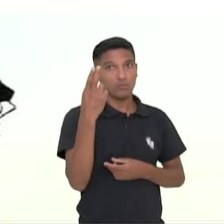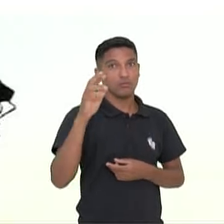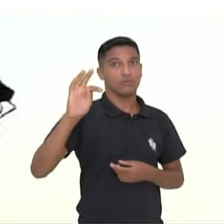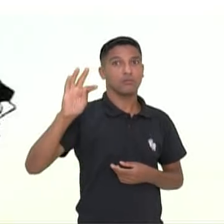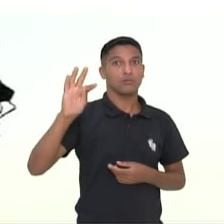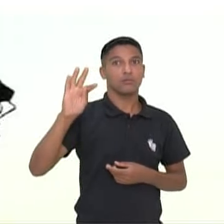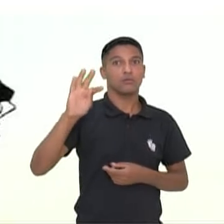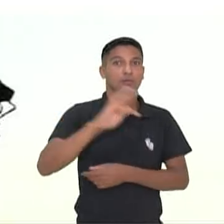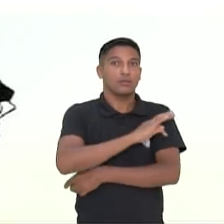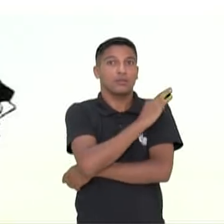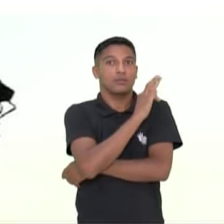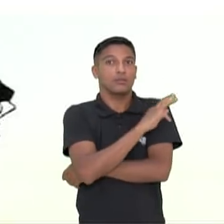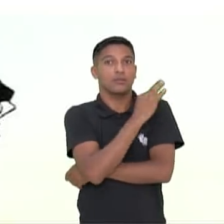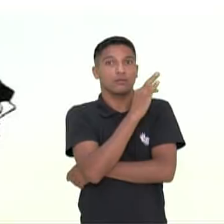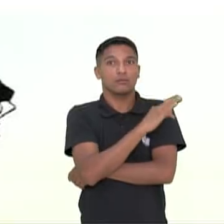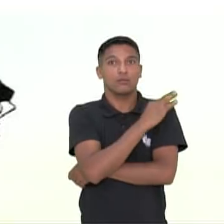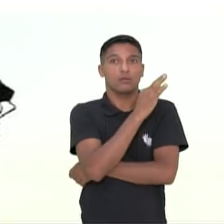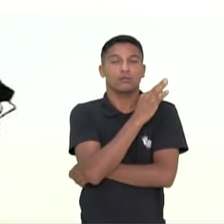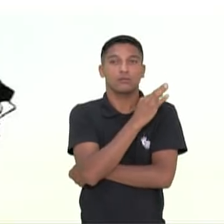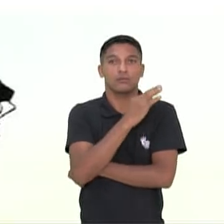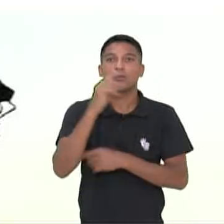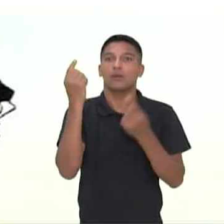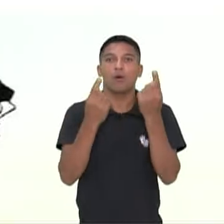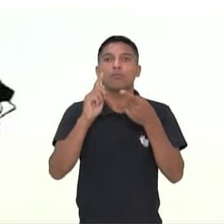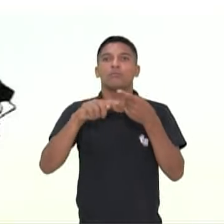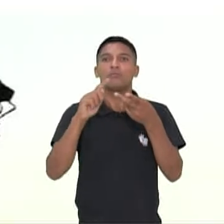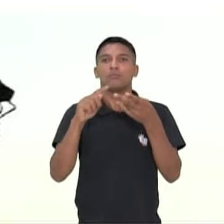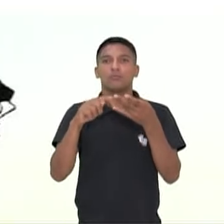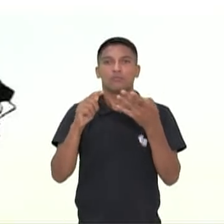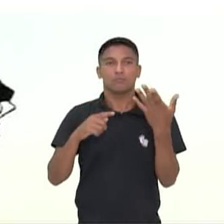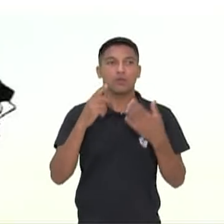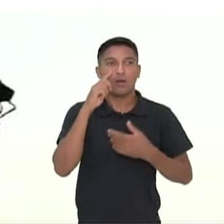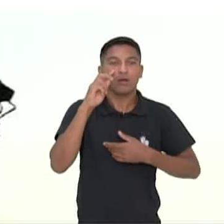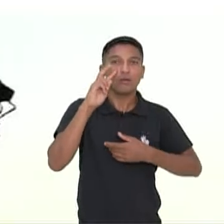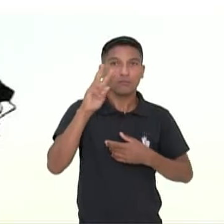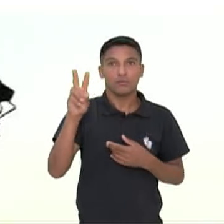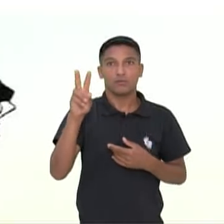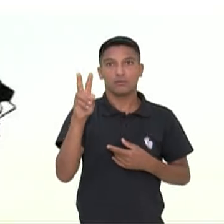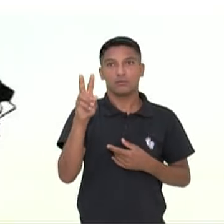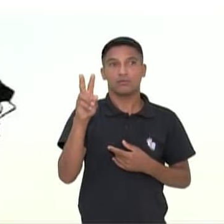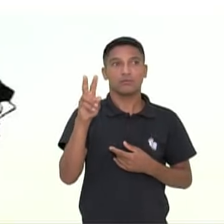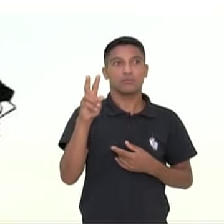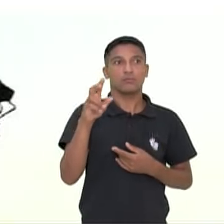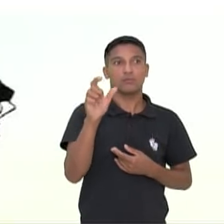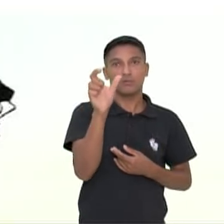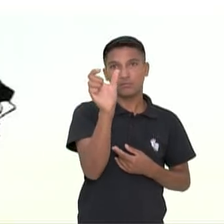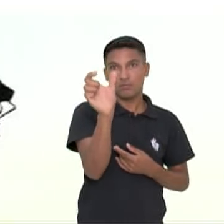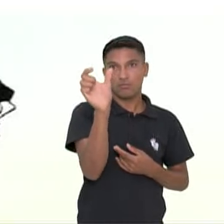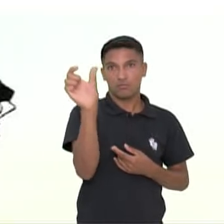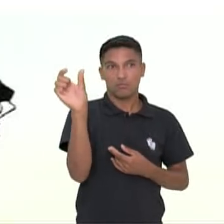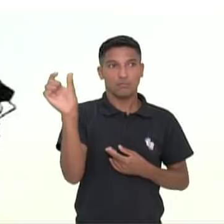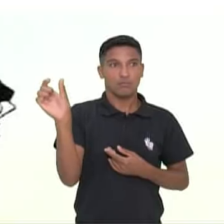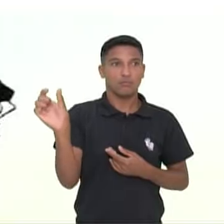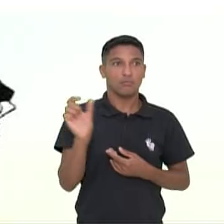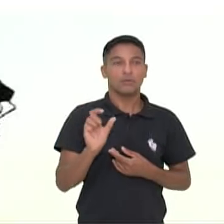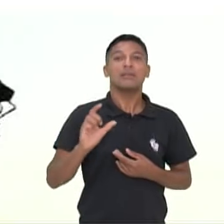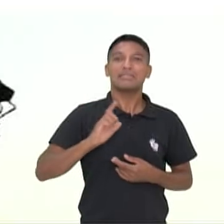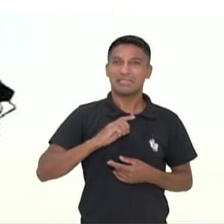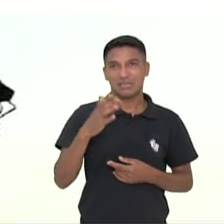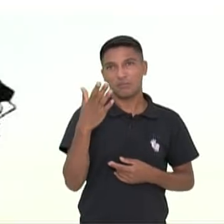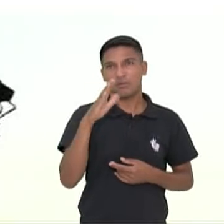técnica para poder fazer essa transferência de energia aí, tá? Então, no Aikido, existem cerca de 300